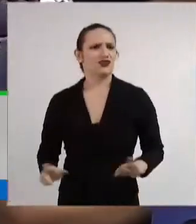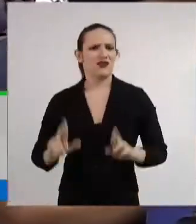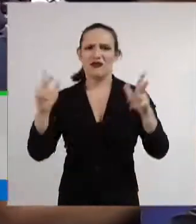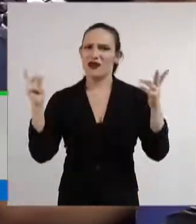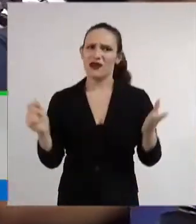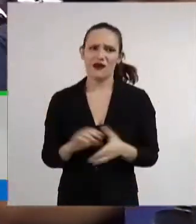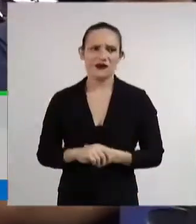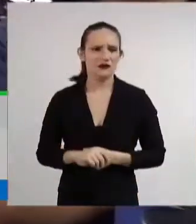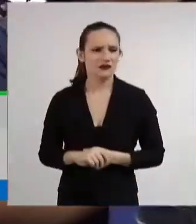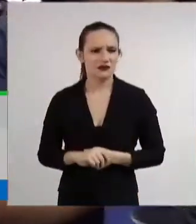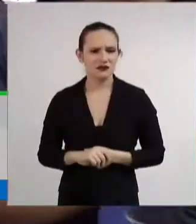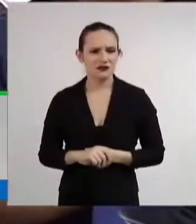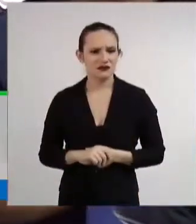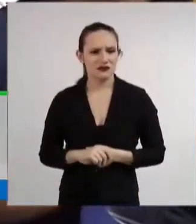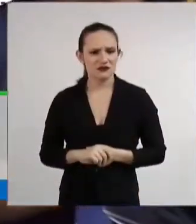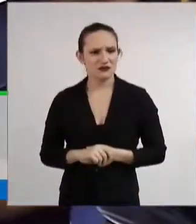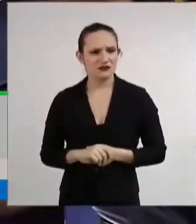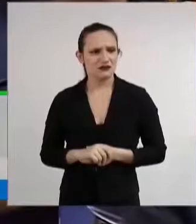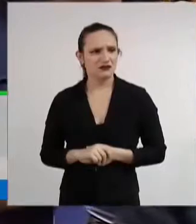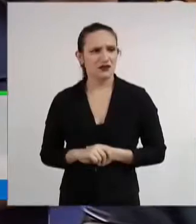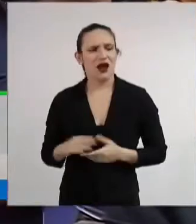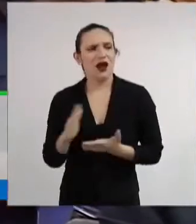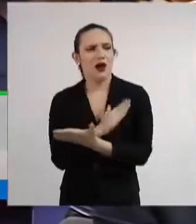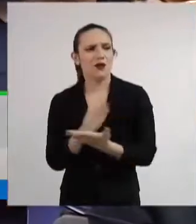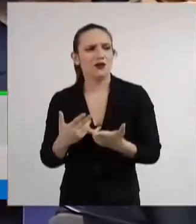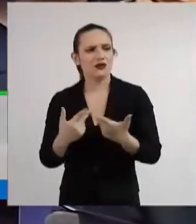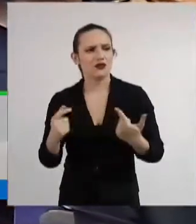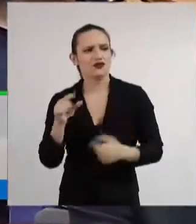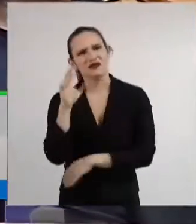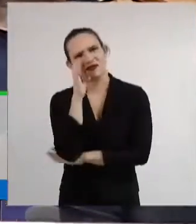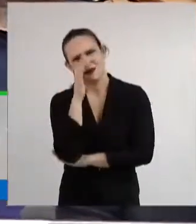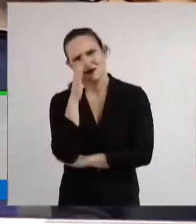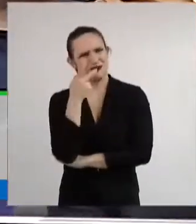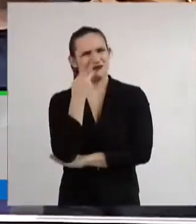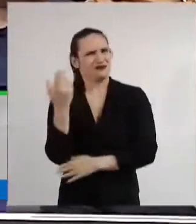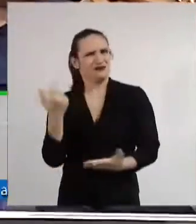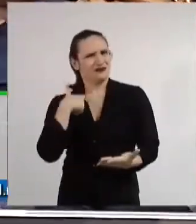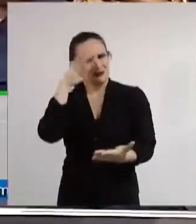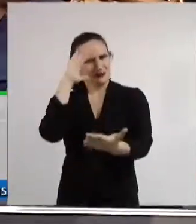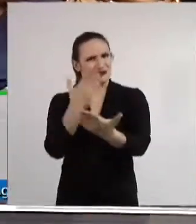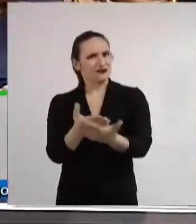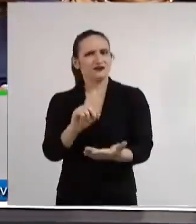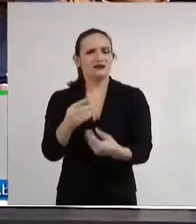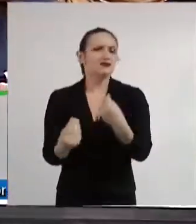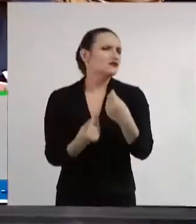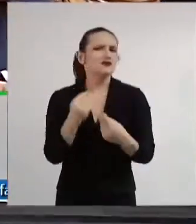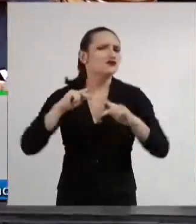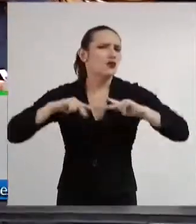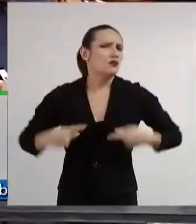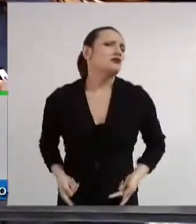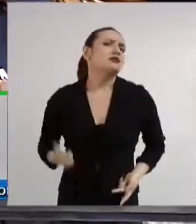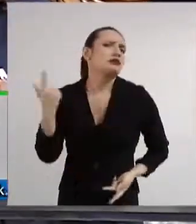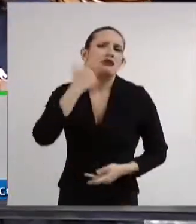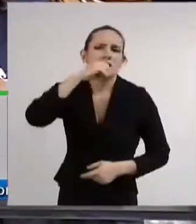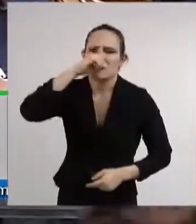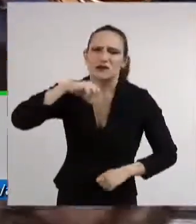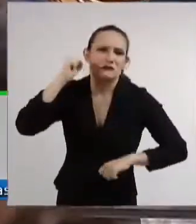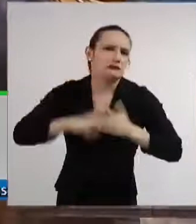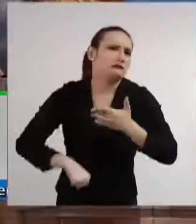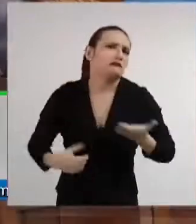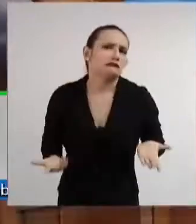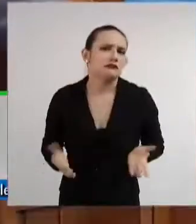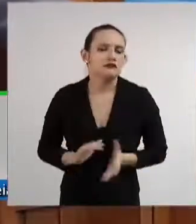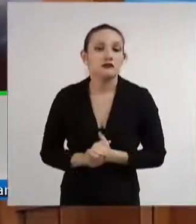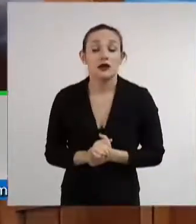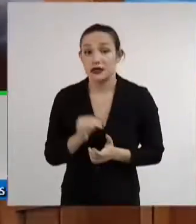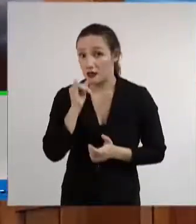assim, são coisas que você vê que você não acredita que o ser humano tenha capaz de fazer.